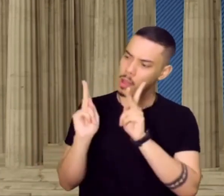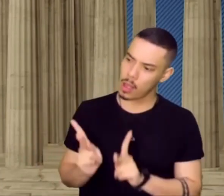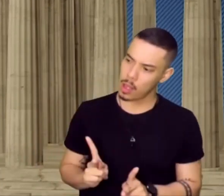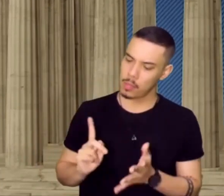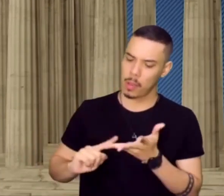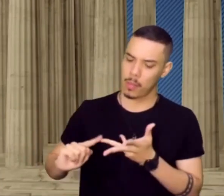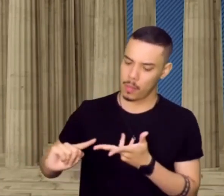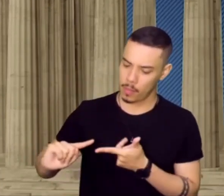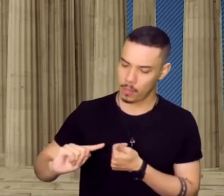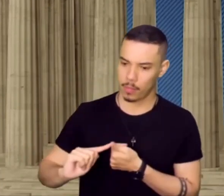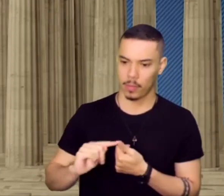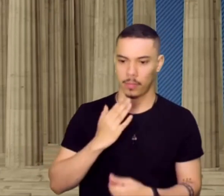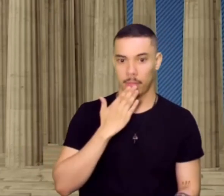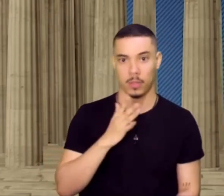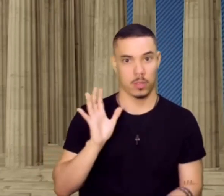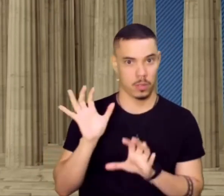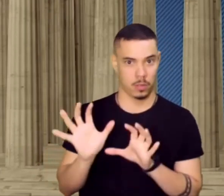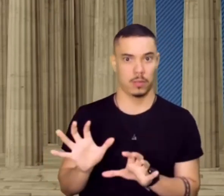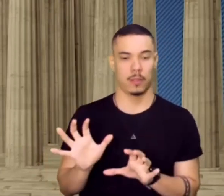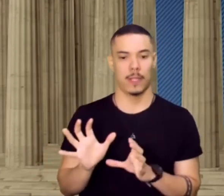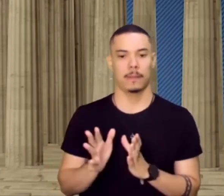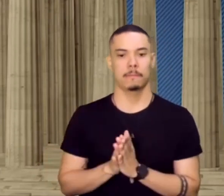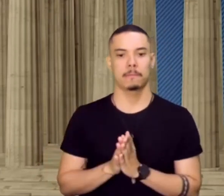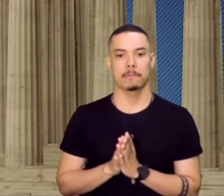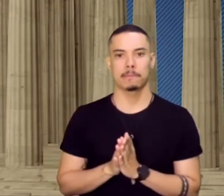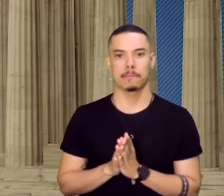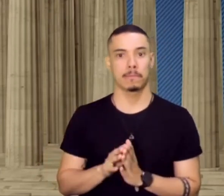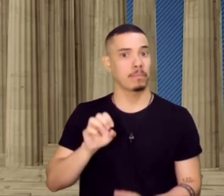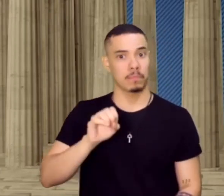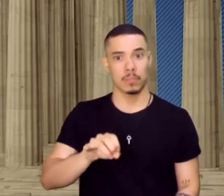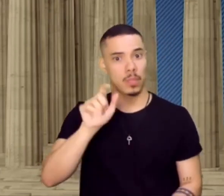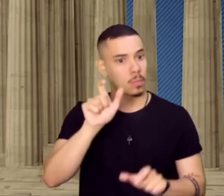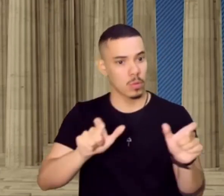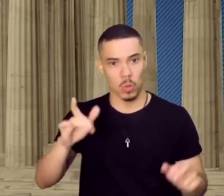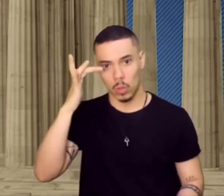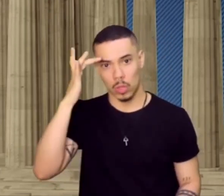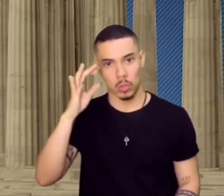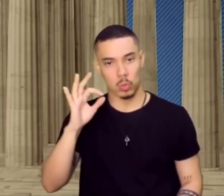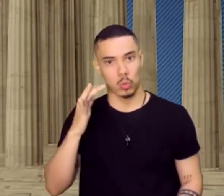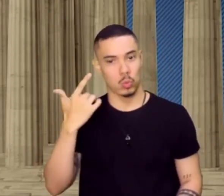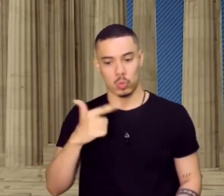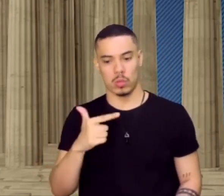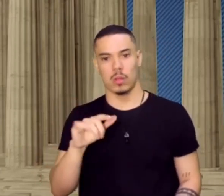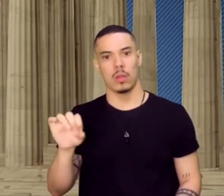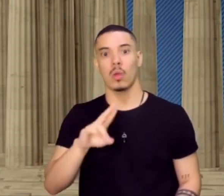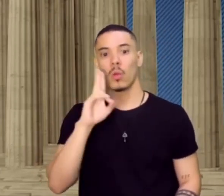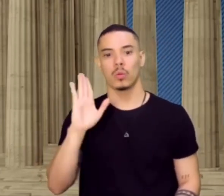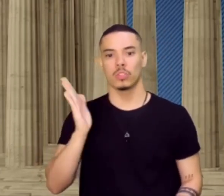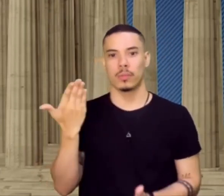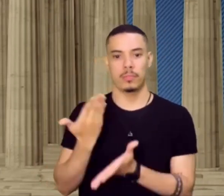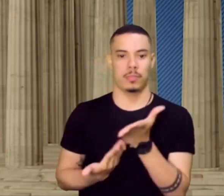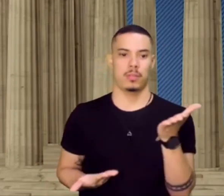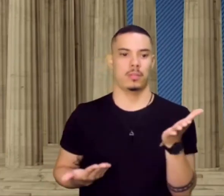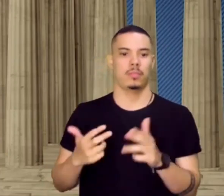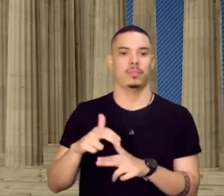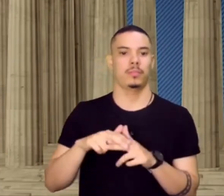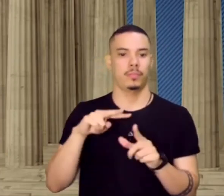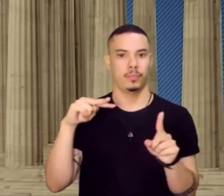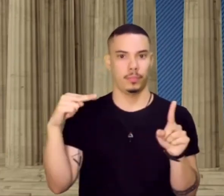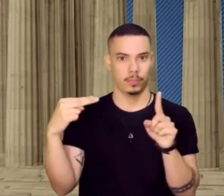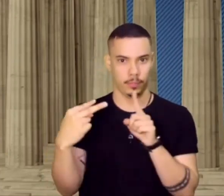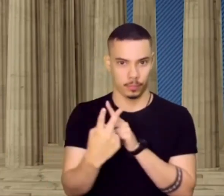nossos direitos. Aqueles que ainda não têm ou aqueles que perdemos. Então vamos voltar nessa perspectiva,